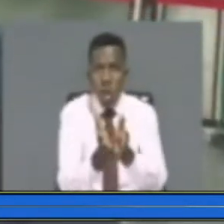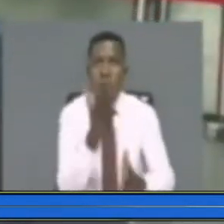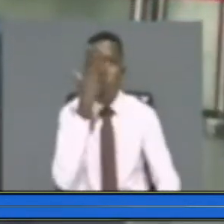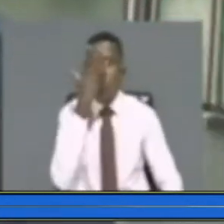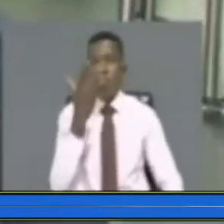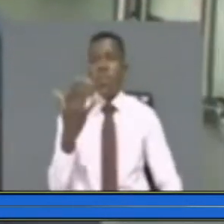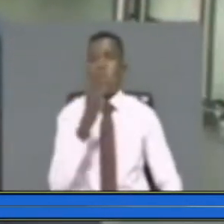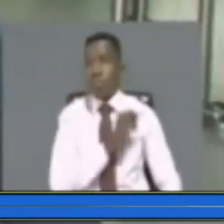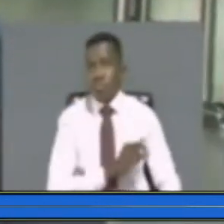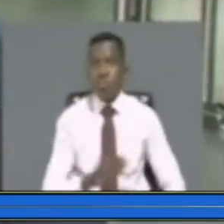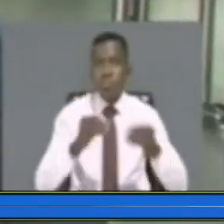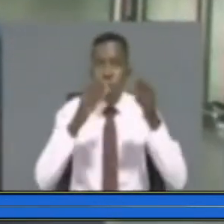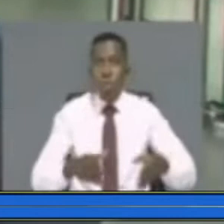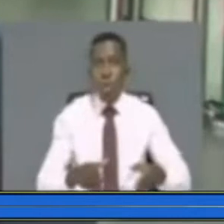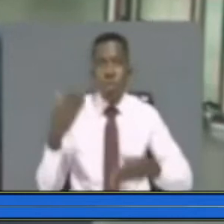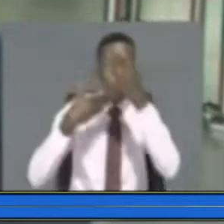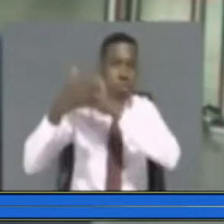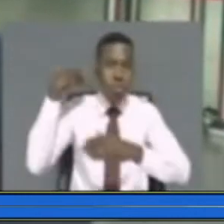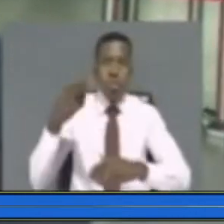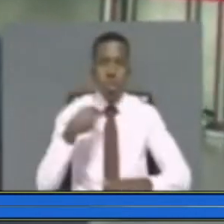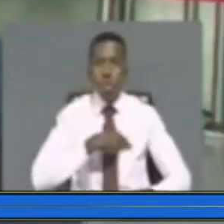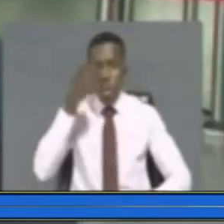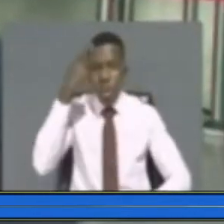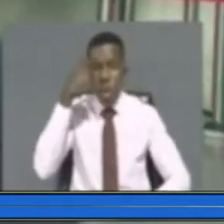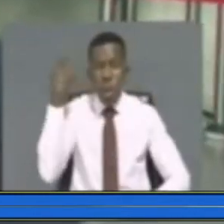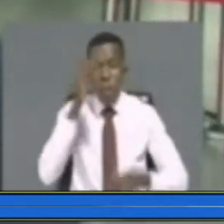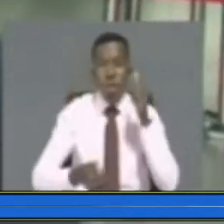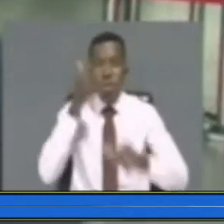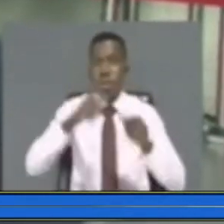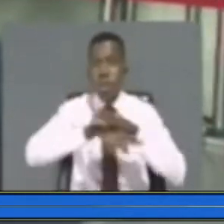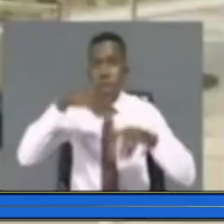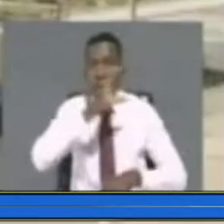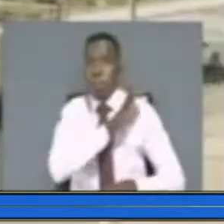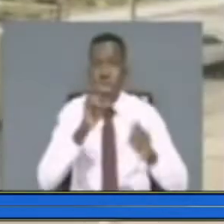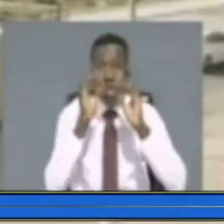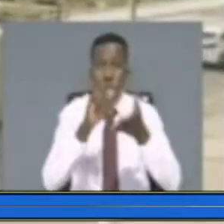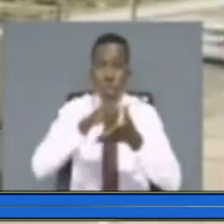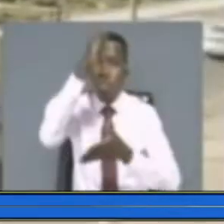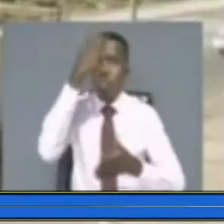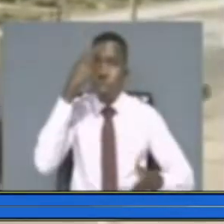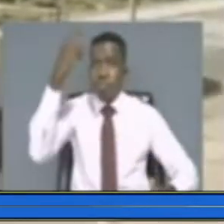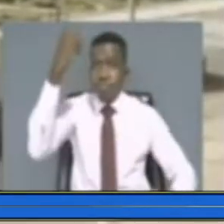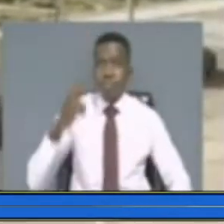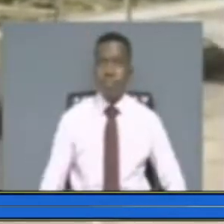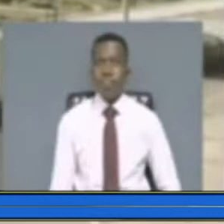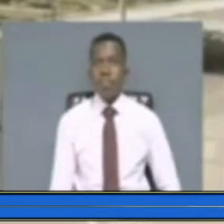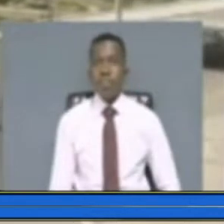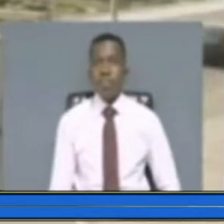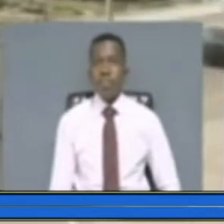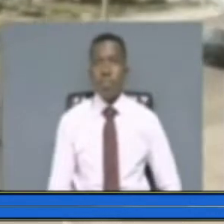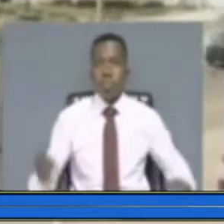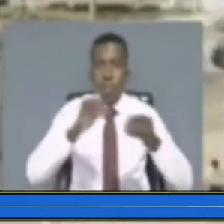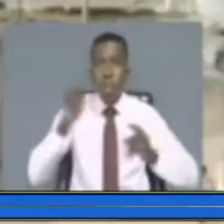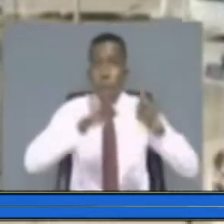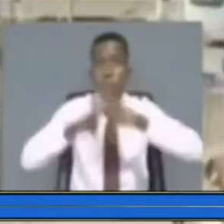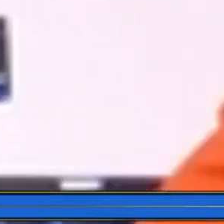província. Uma vez que na altura existia uma única via, que é o espaço aéreo, pela via TAG. Afinal, era uma das grandes necessidades do